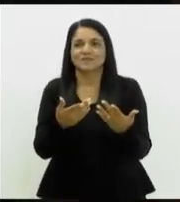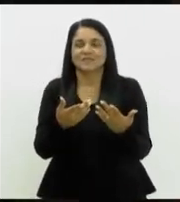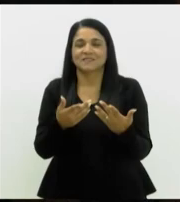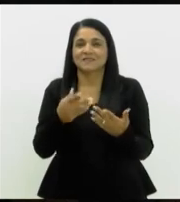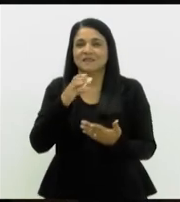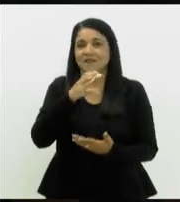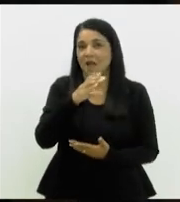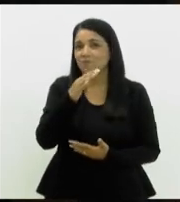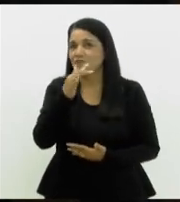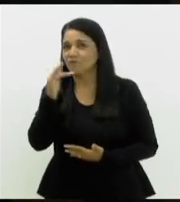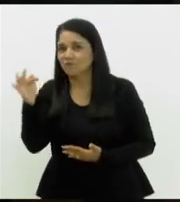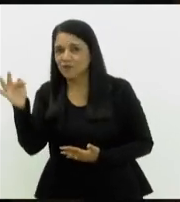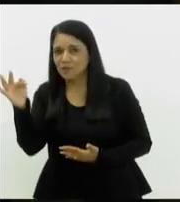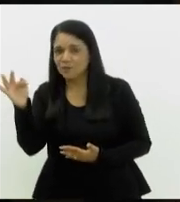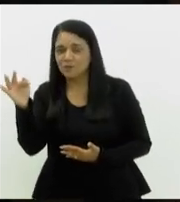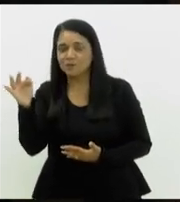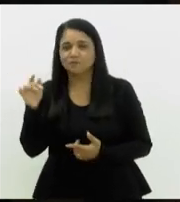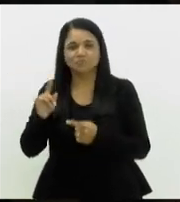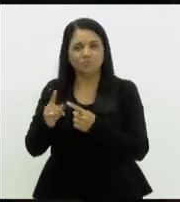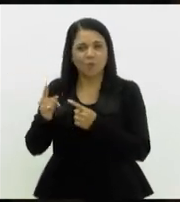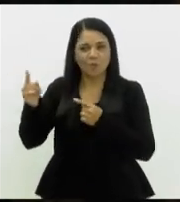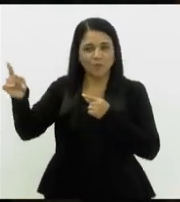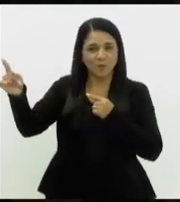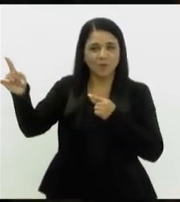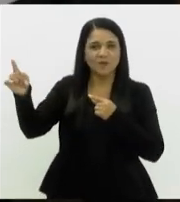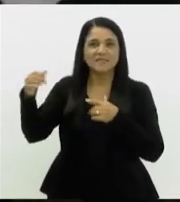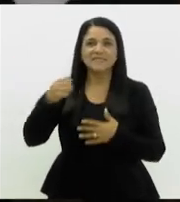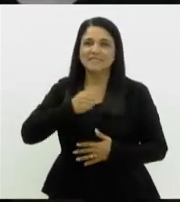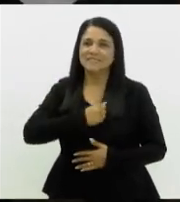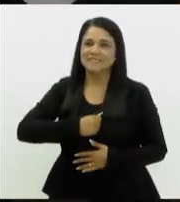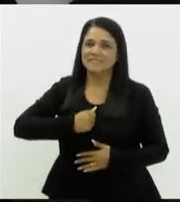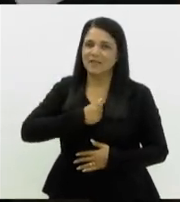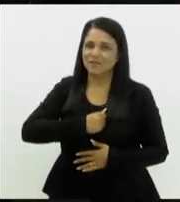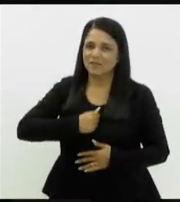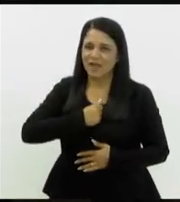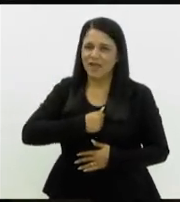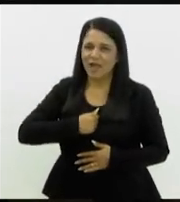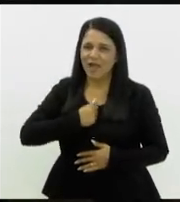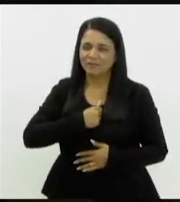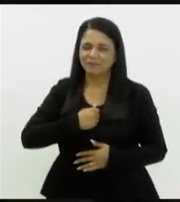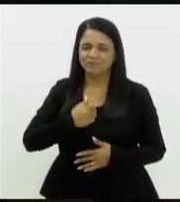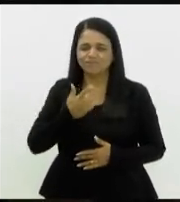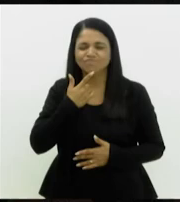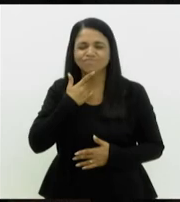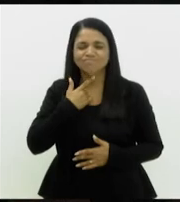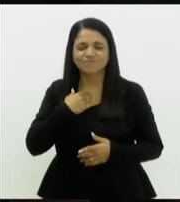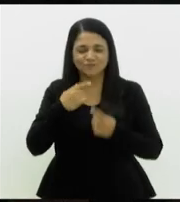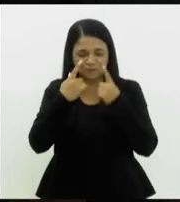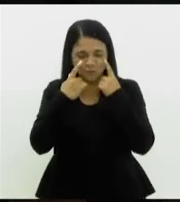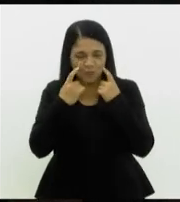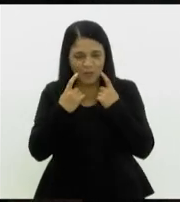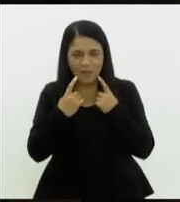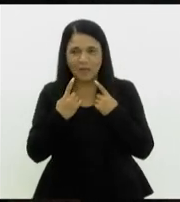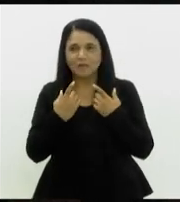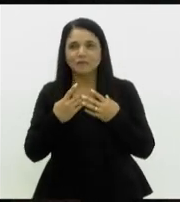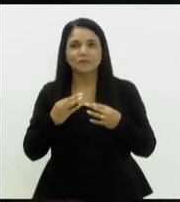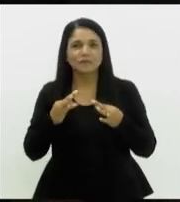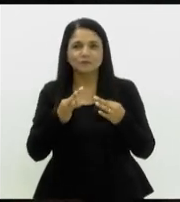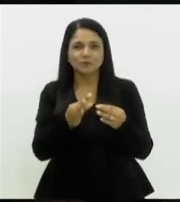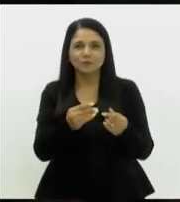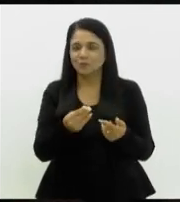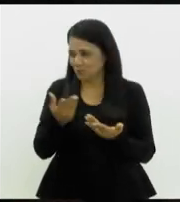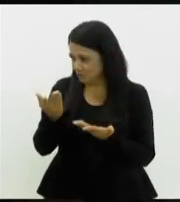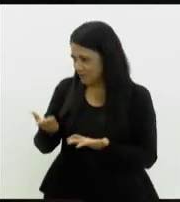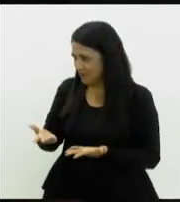Cabo Frio que Vossa Excelência fez menção, dá saudade de você, vontade de chorar, presidente. Todo mundo cantou, só faltou você, né, Luiz